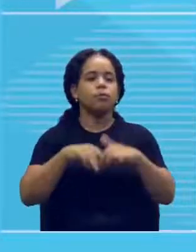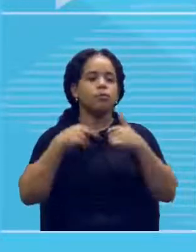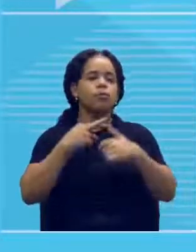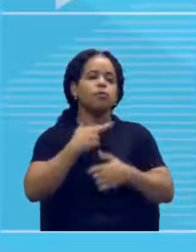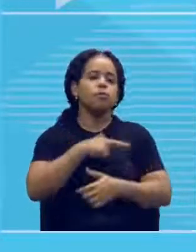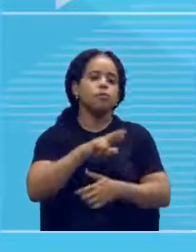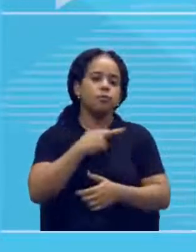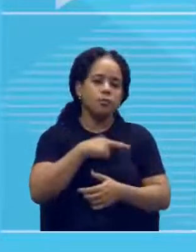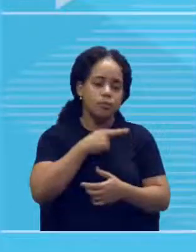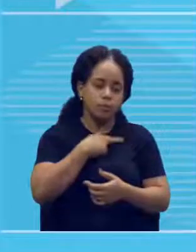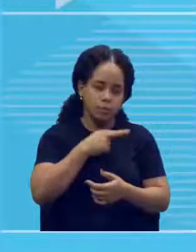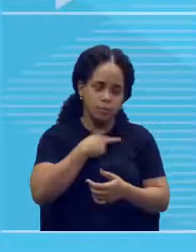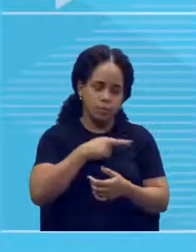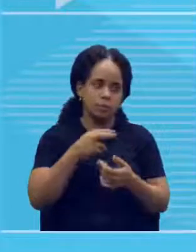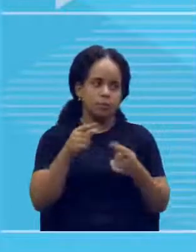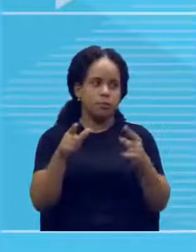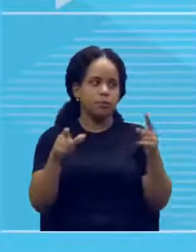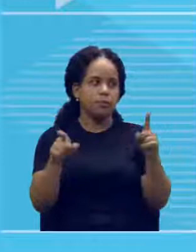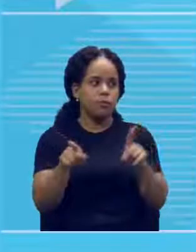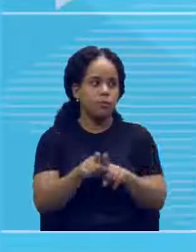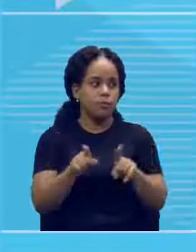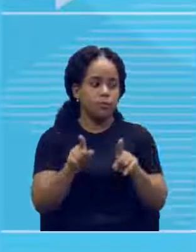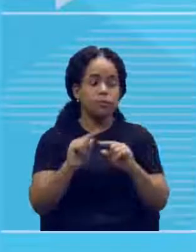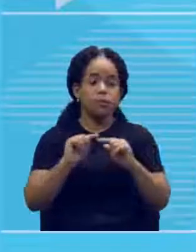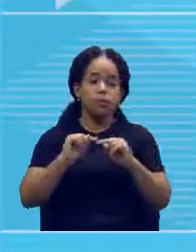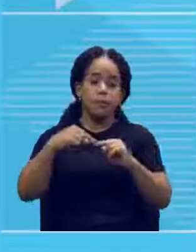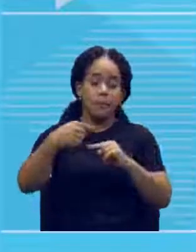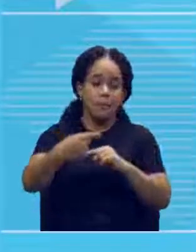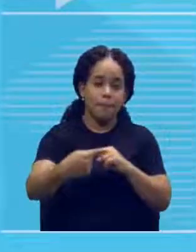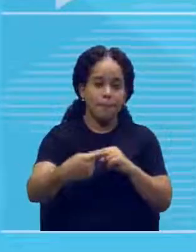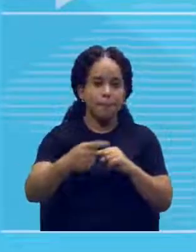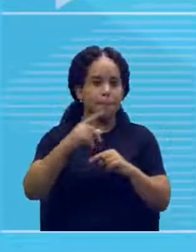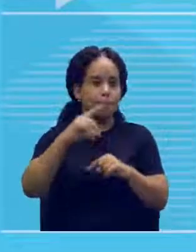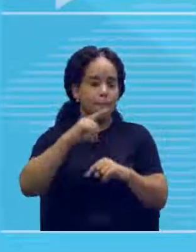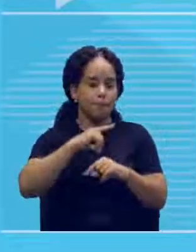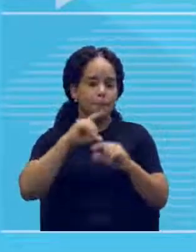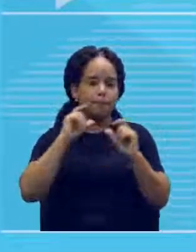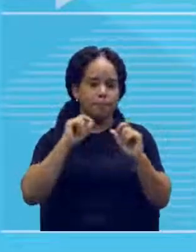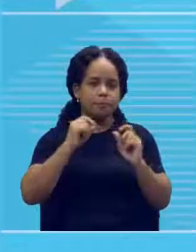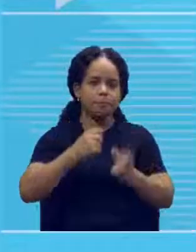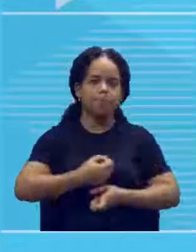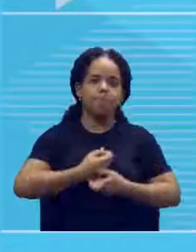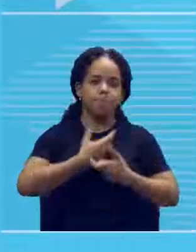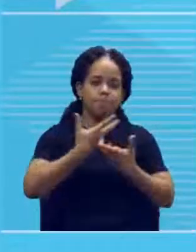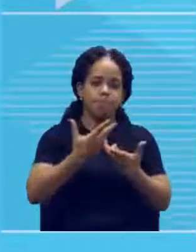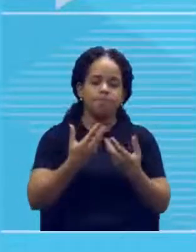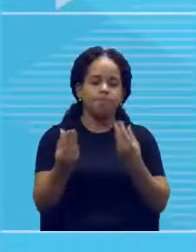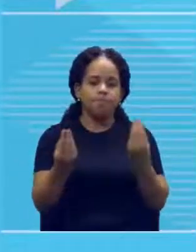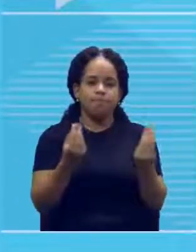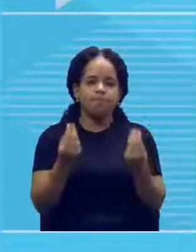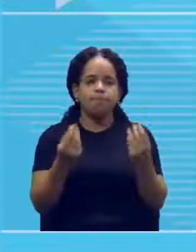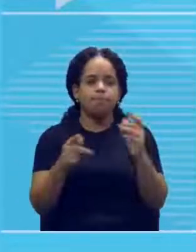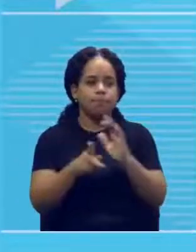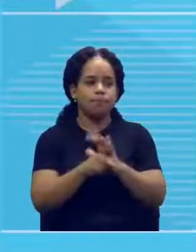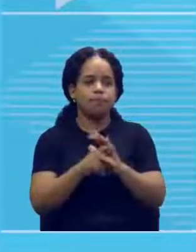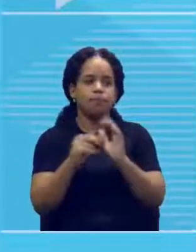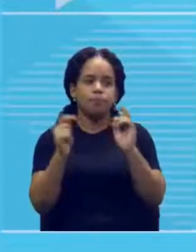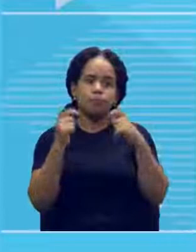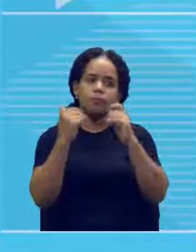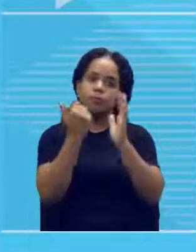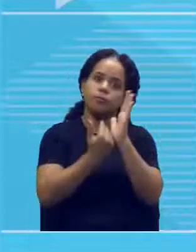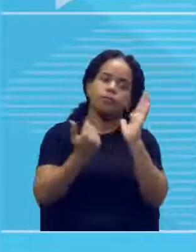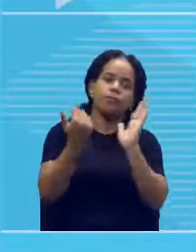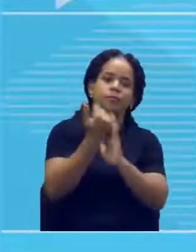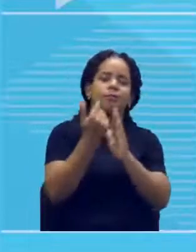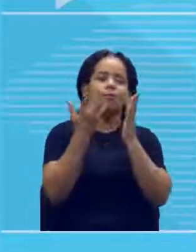ritualística religiosa. E depois elas vieram sendo manifestadas como forma de dramatização